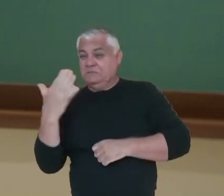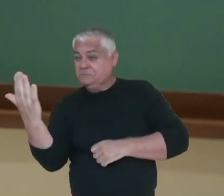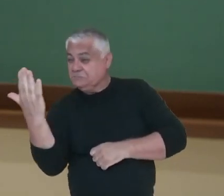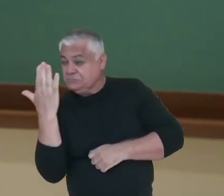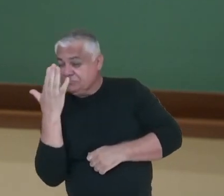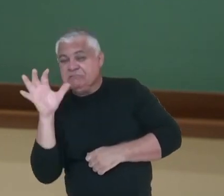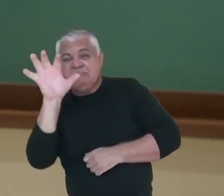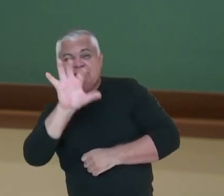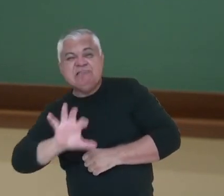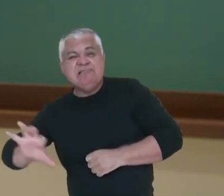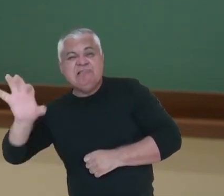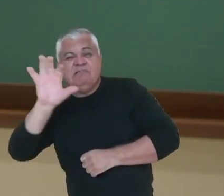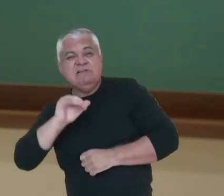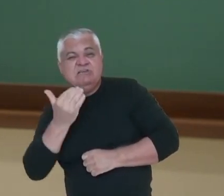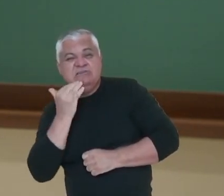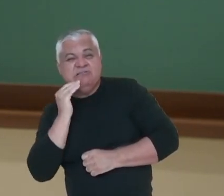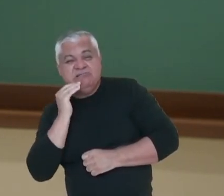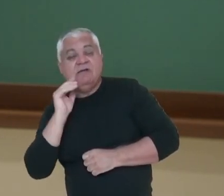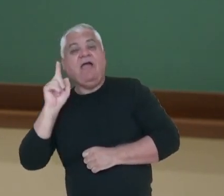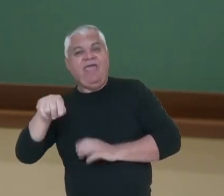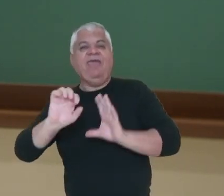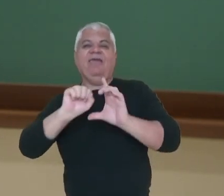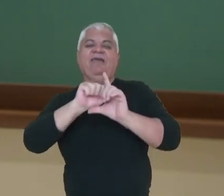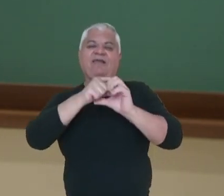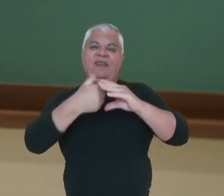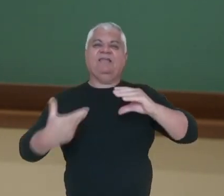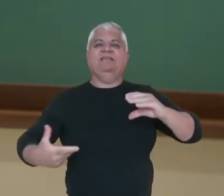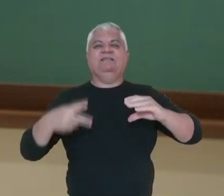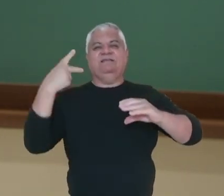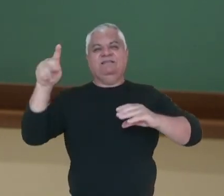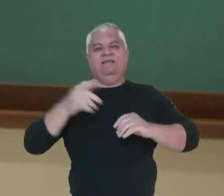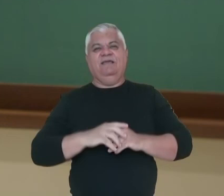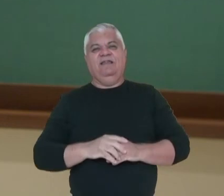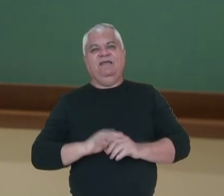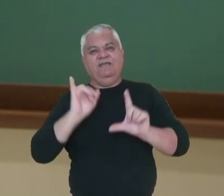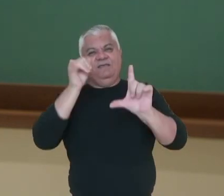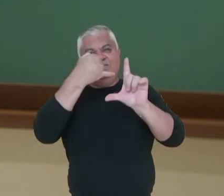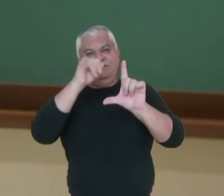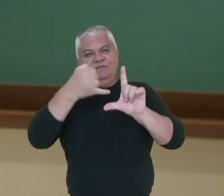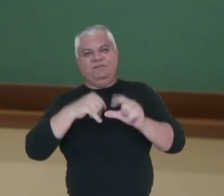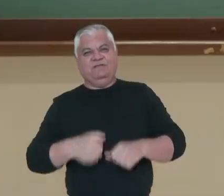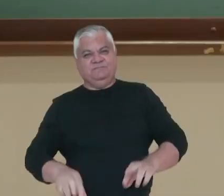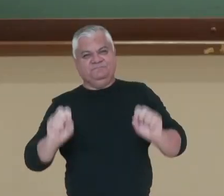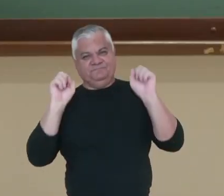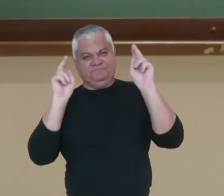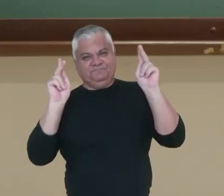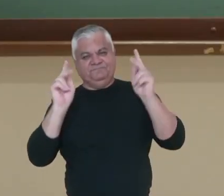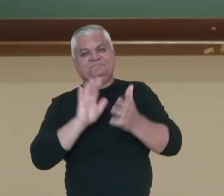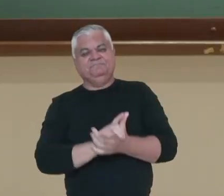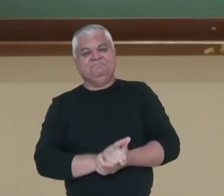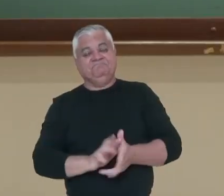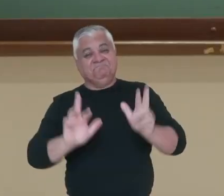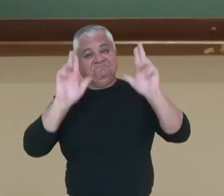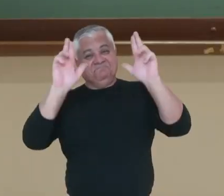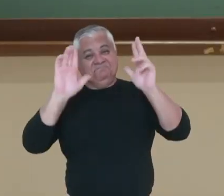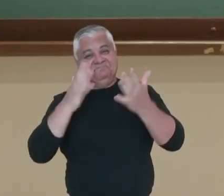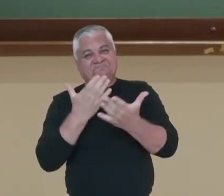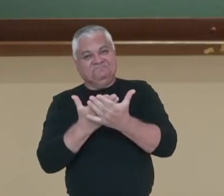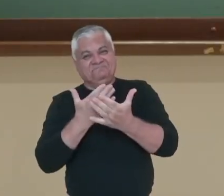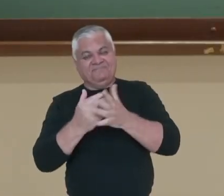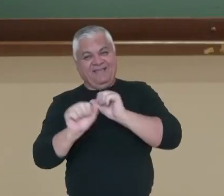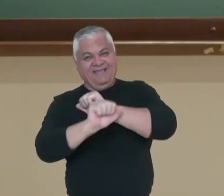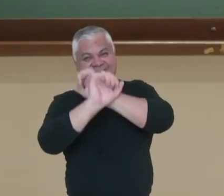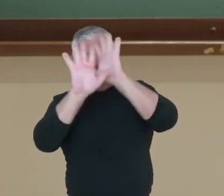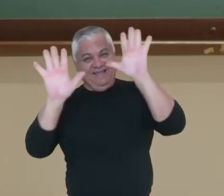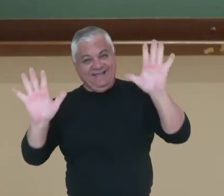de sonho. E vai ser a grande característica desse movimento chamado impressionismo. Ok? Pessoal, espero que essa aula tenha sido